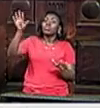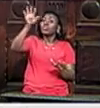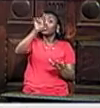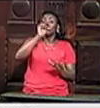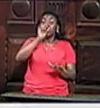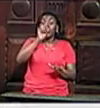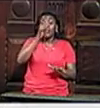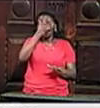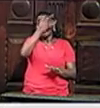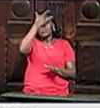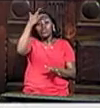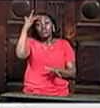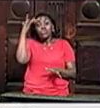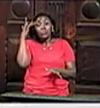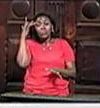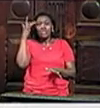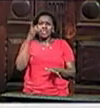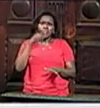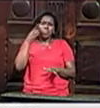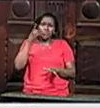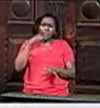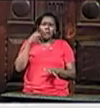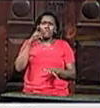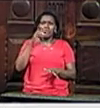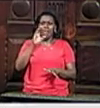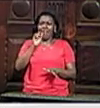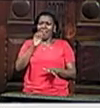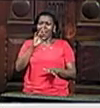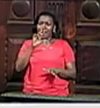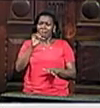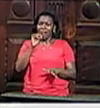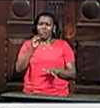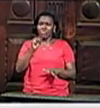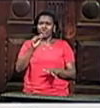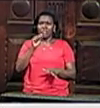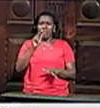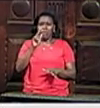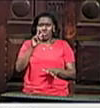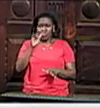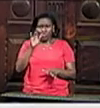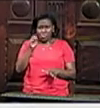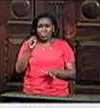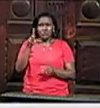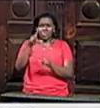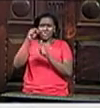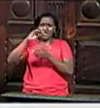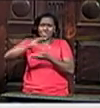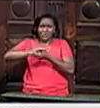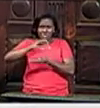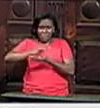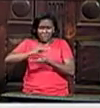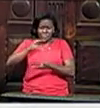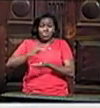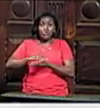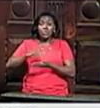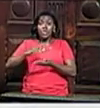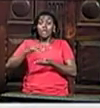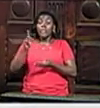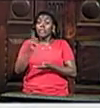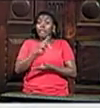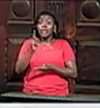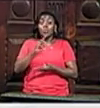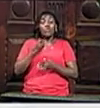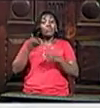leitores e leitoras deputado caso alguns prefeitos eleitos das outras é que não se exprimiram nessas eleições não